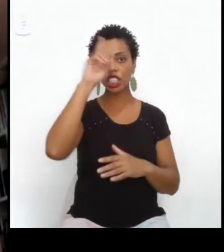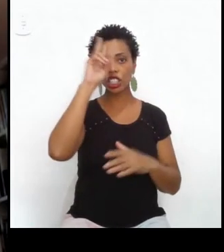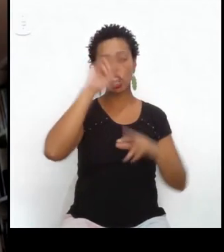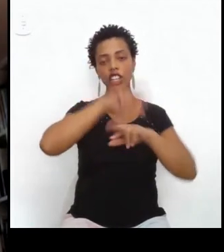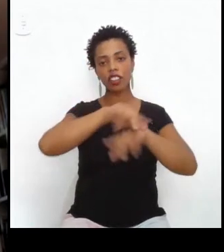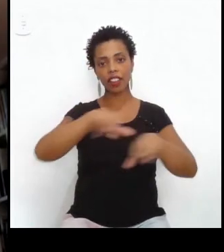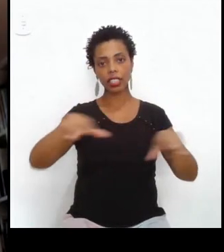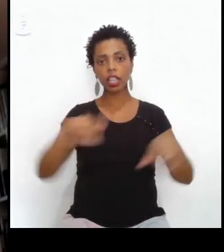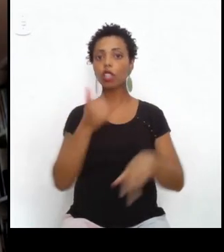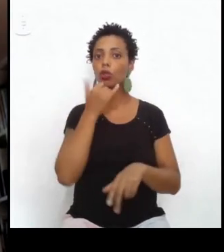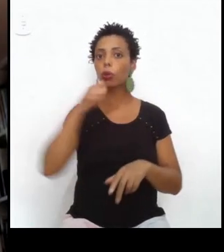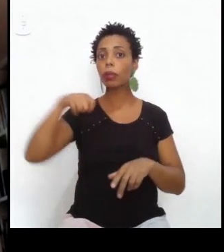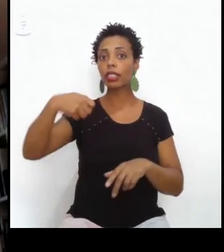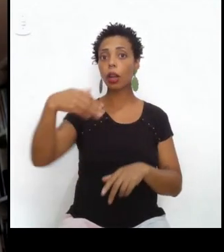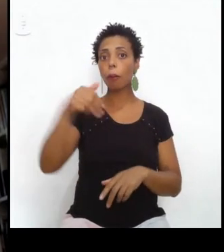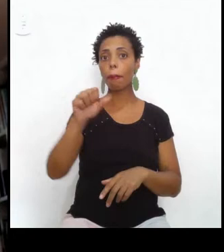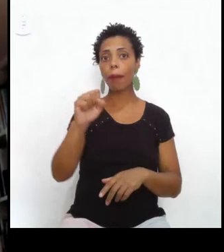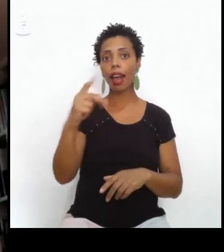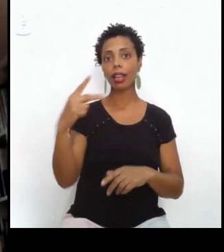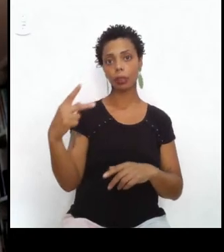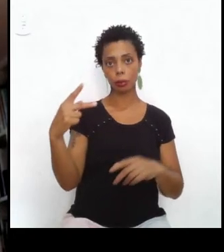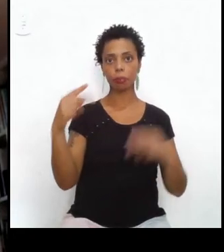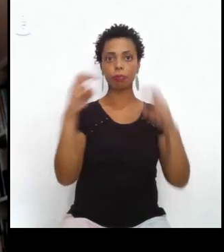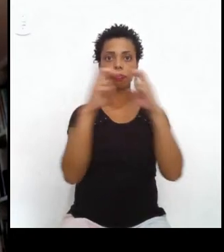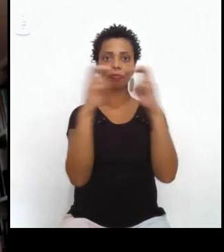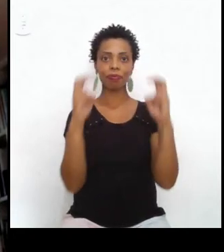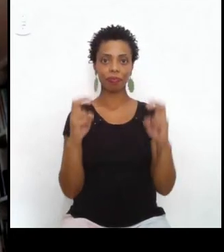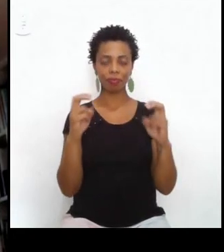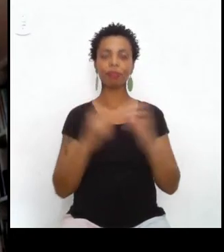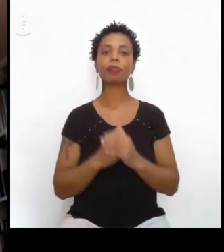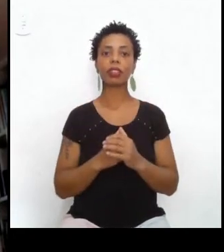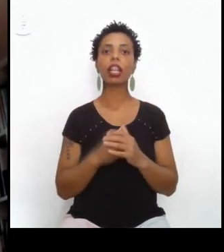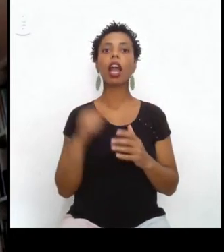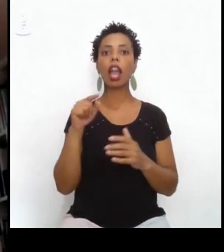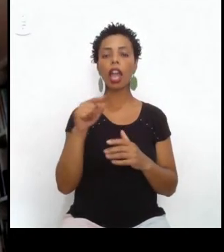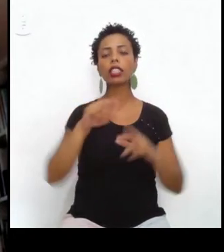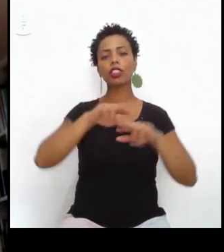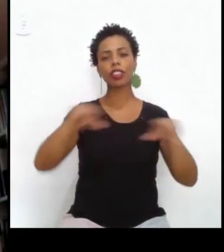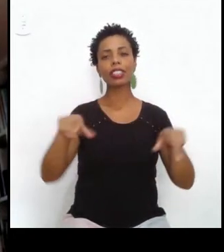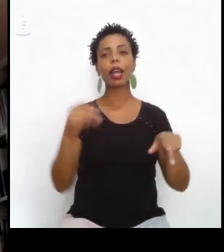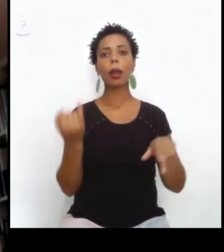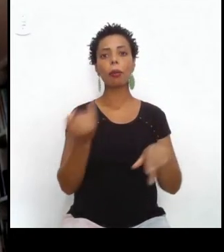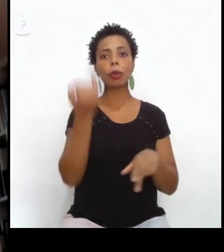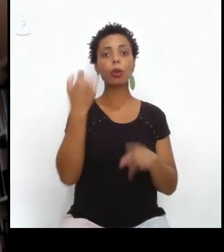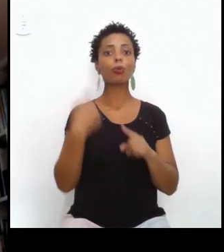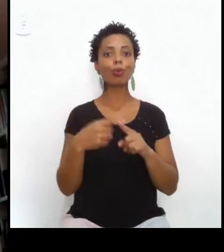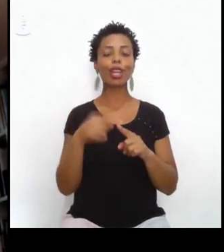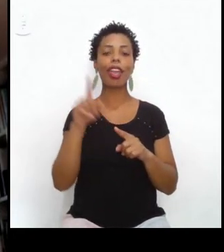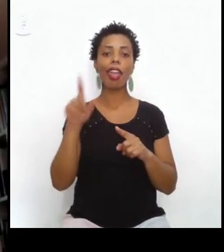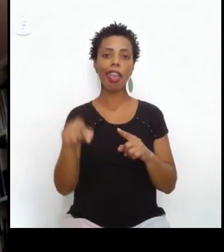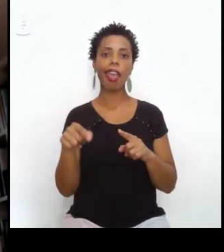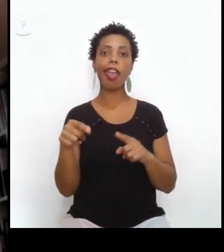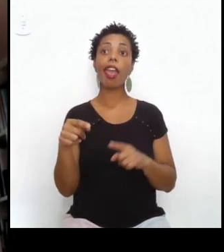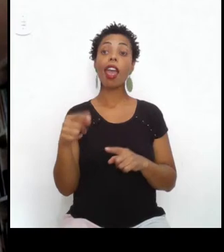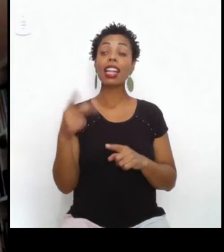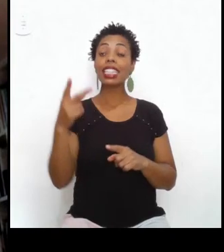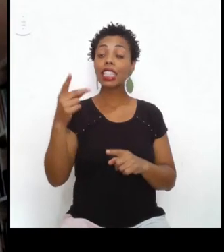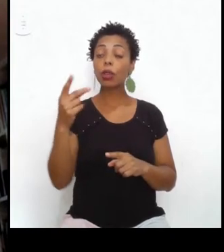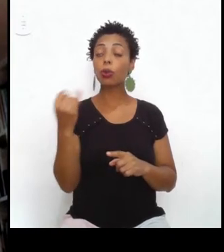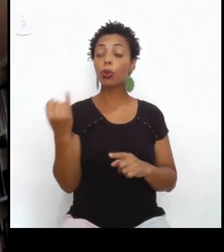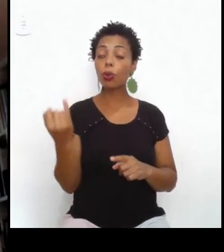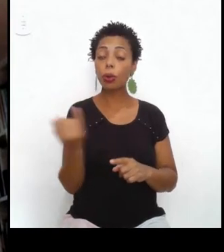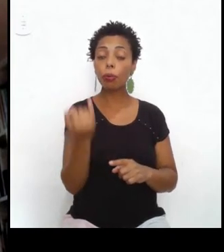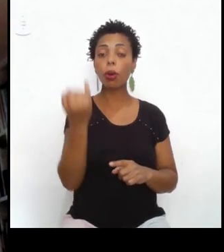gente é bastante importante que algo que aparece já na primeira sentença da missão do museu uma missão foi